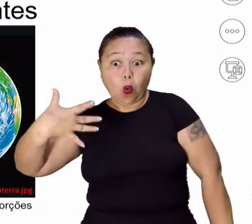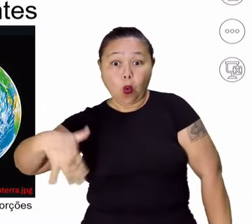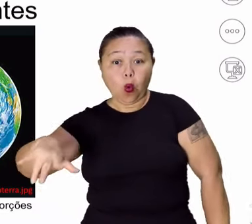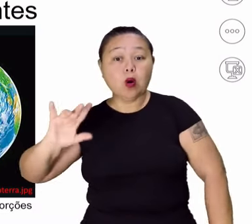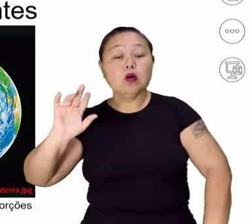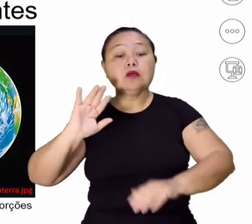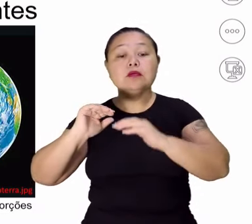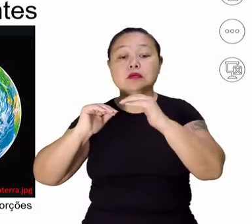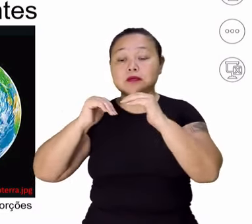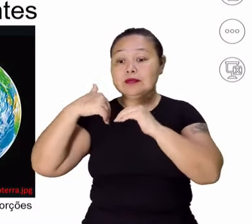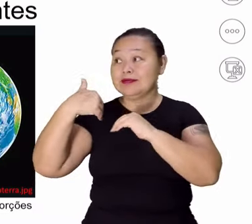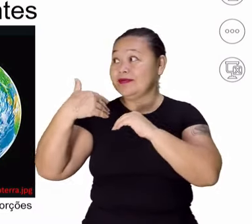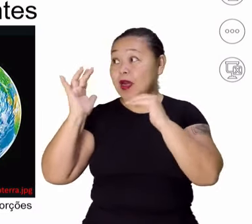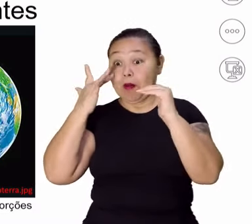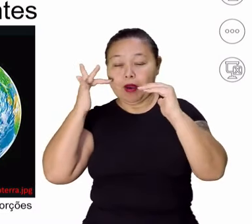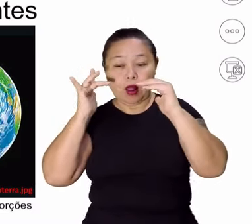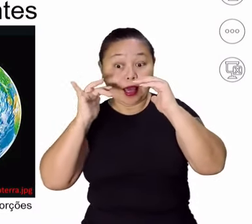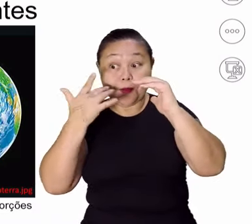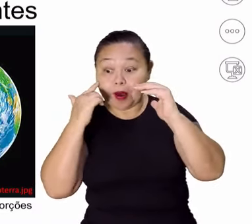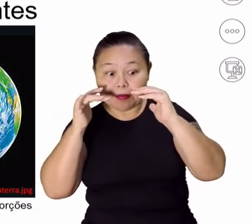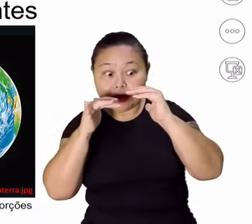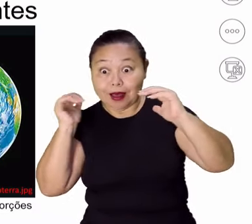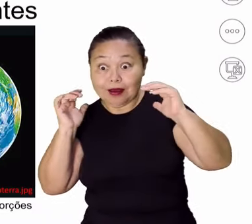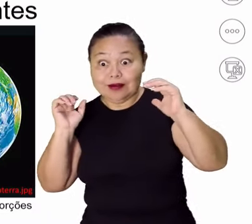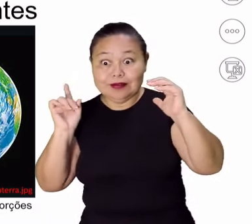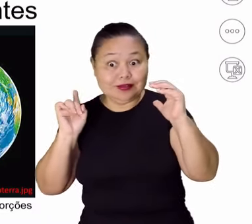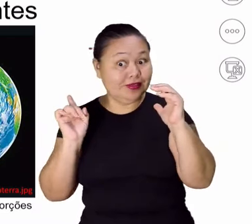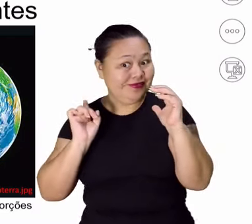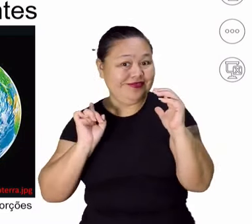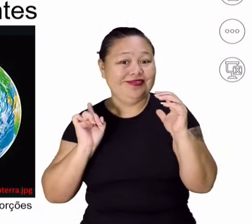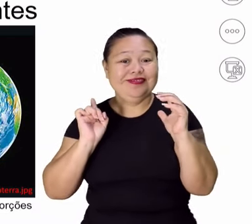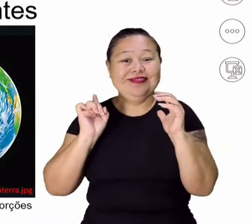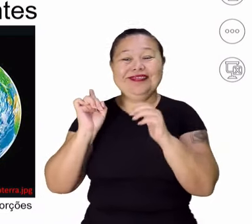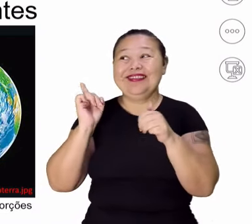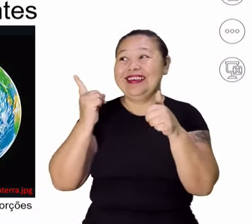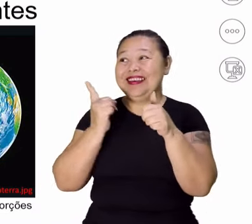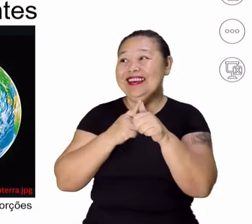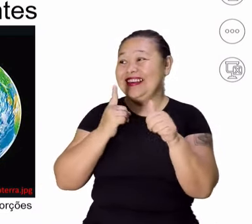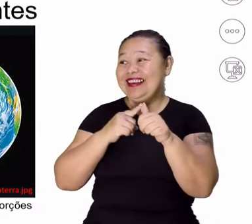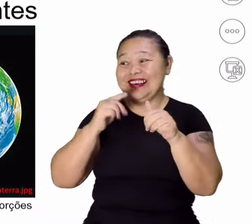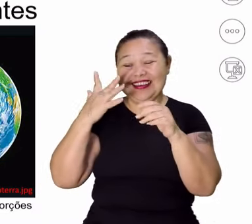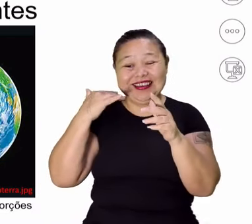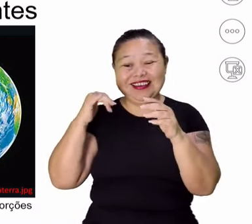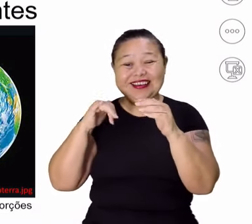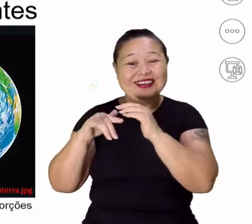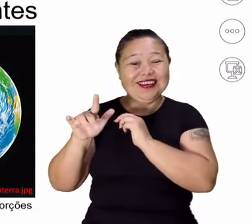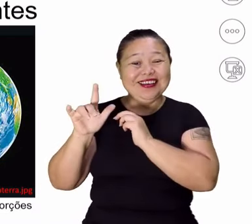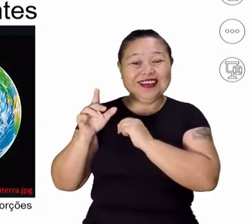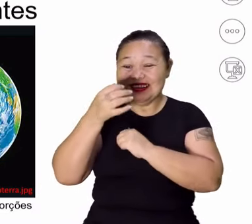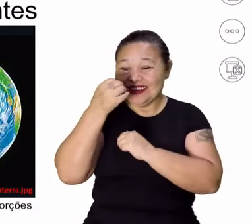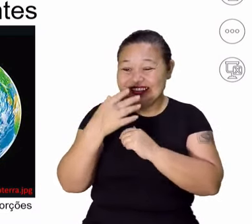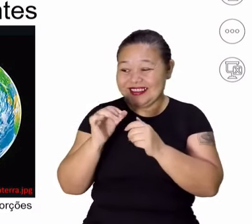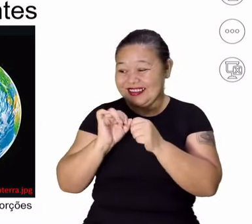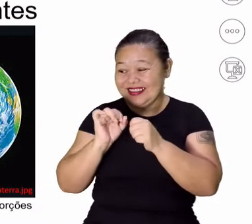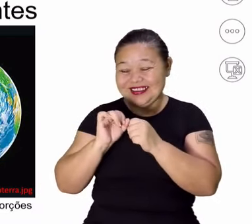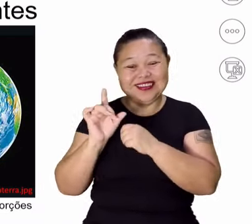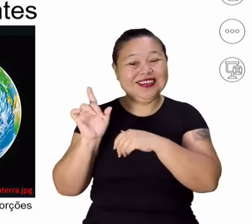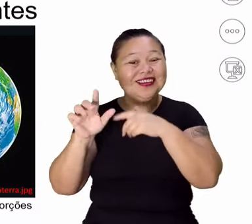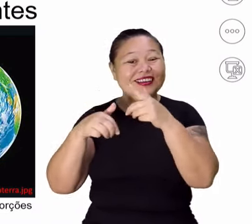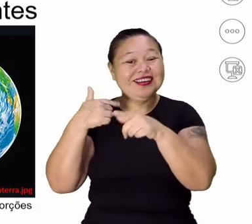Acima do núcleo... Será que dá para colocar a mão? Só um pouquinho, rapidinho. Aí, é a primeira e a última vez. Dá a mão, né? Não fica nada.